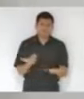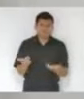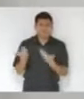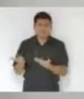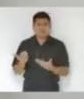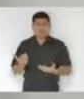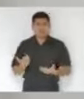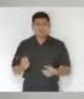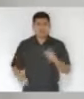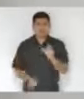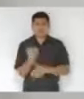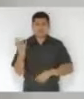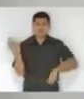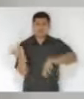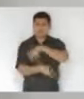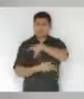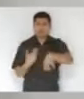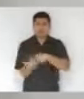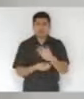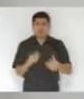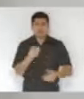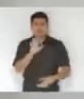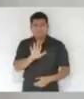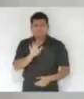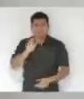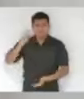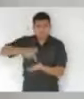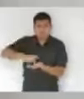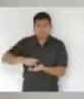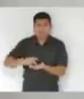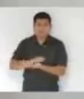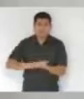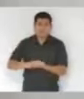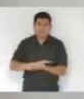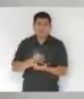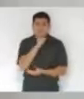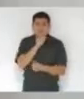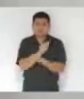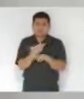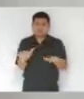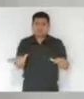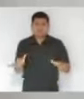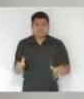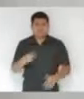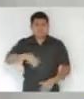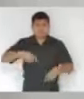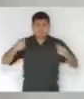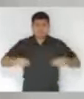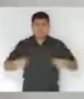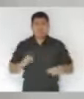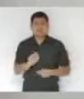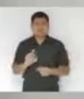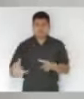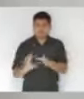caos sobre fatos que não se verificam na prática. Agora, nós temos que fazer, sim, é a união,